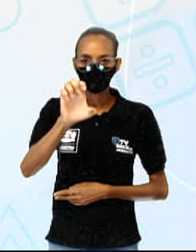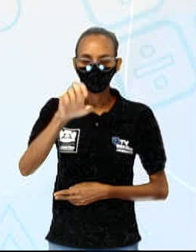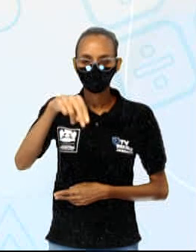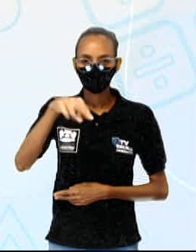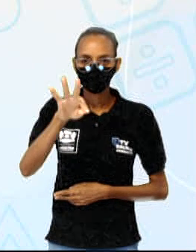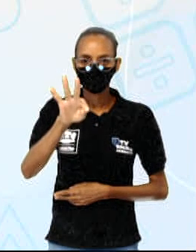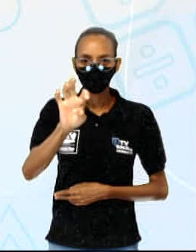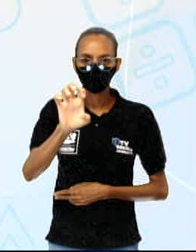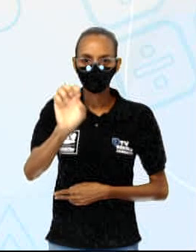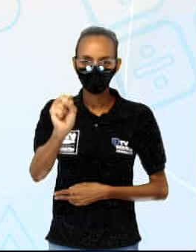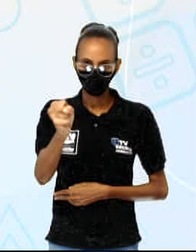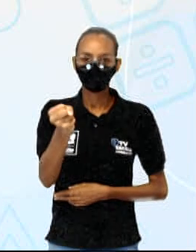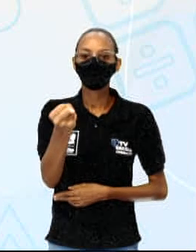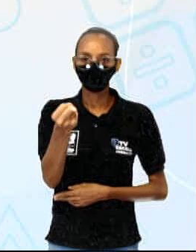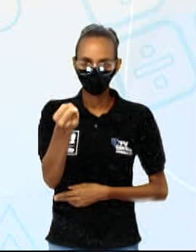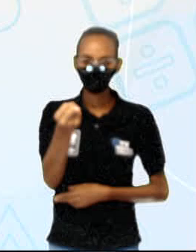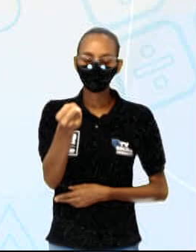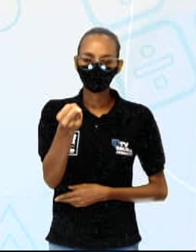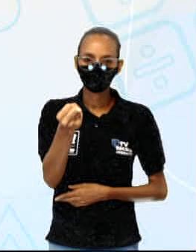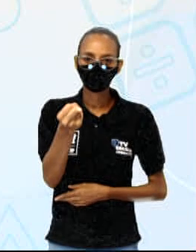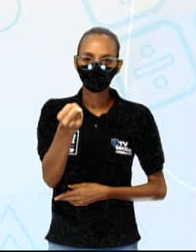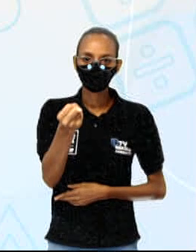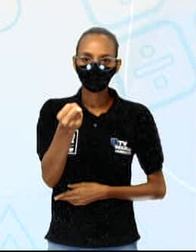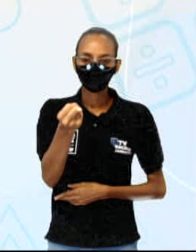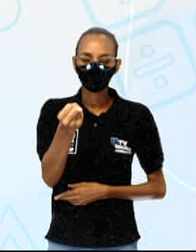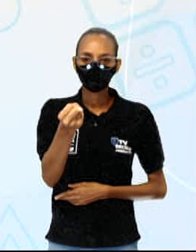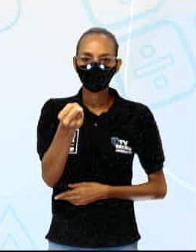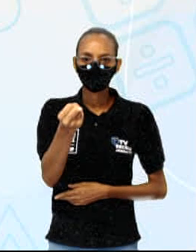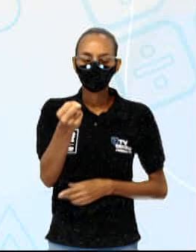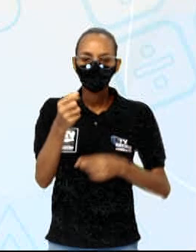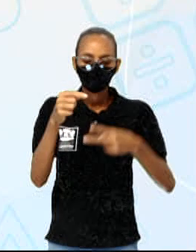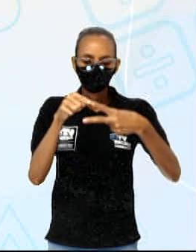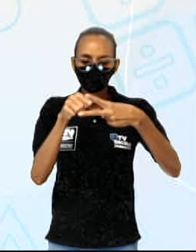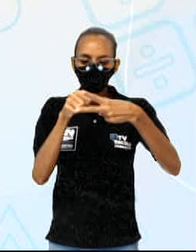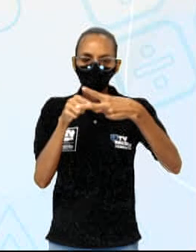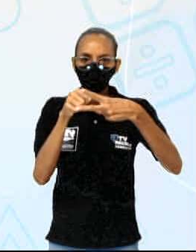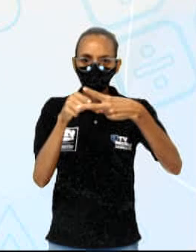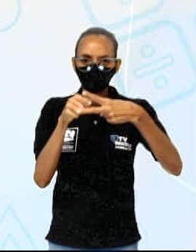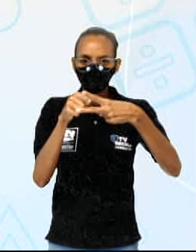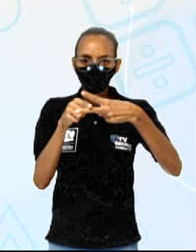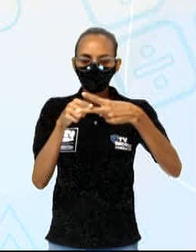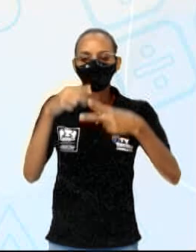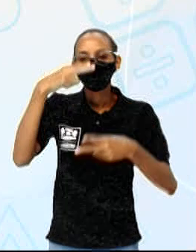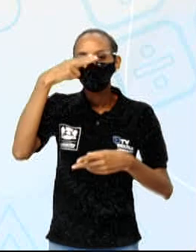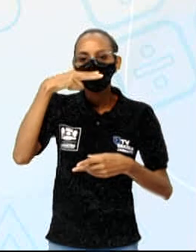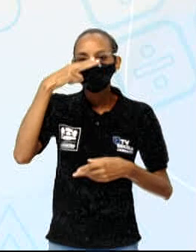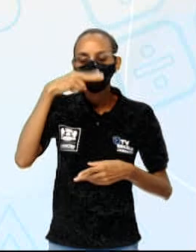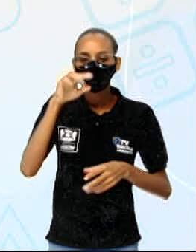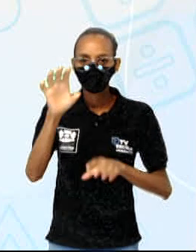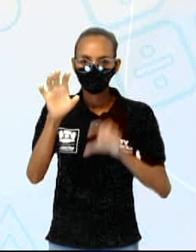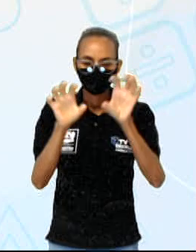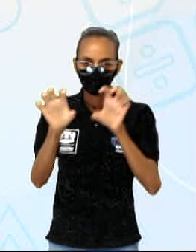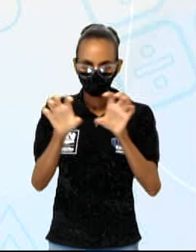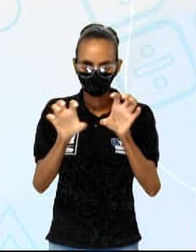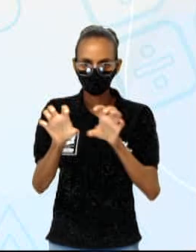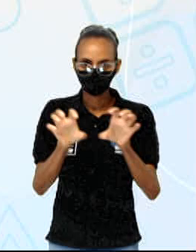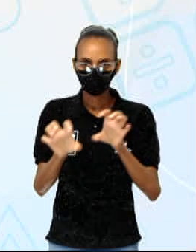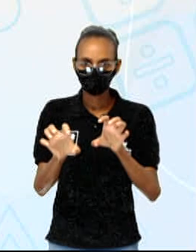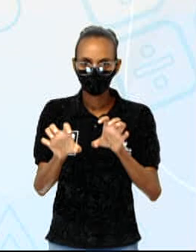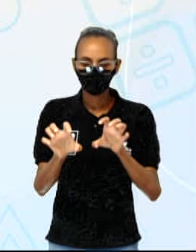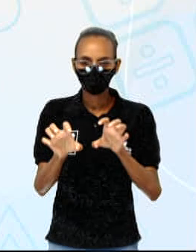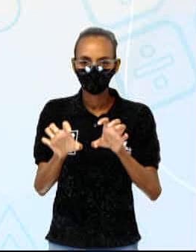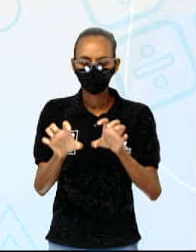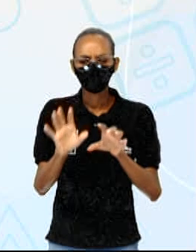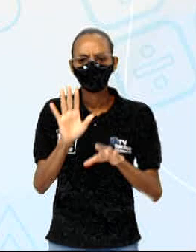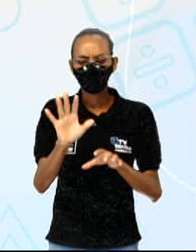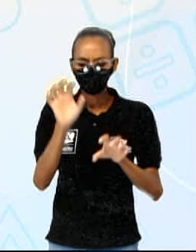Eles são chamados de ângulos correspondentes. São aqueles ângulos que estão na mesma posição. E, em função